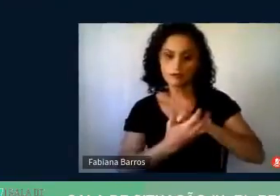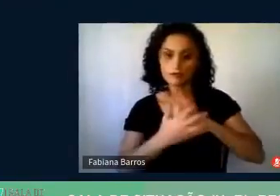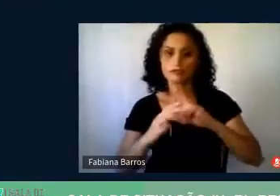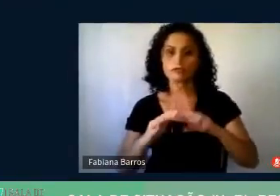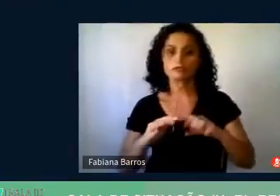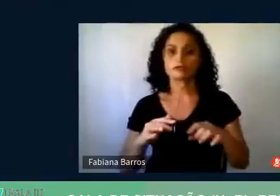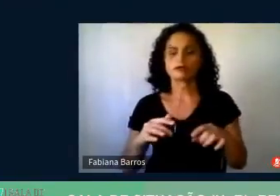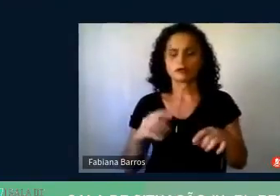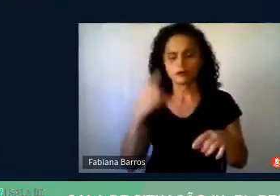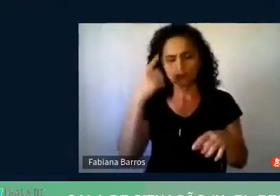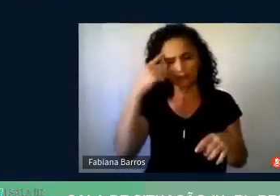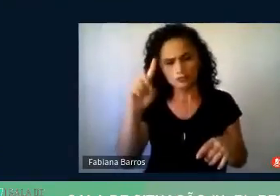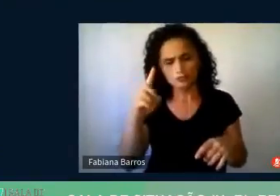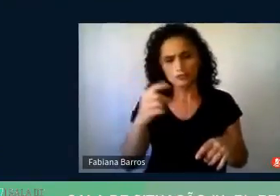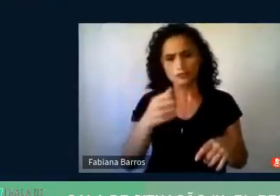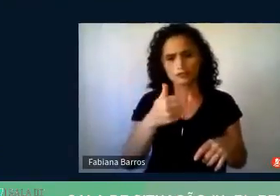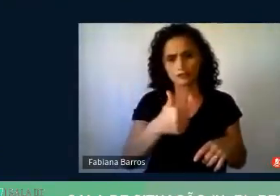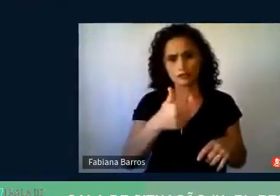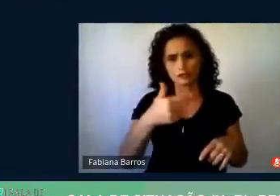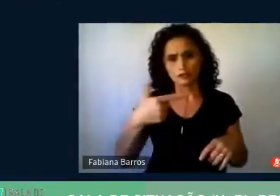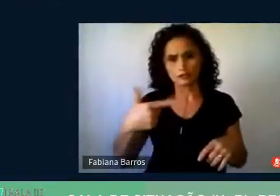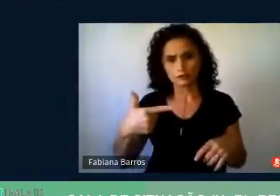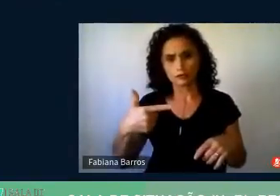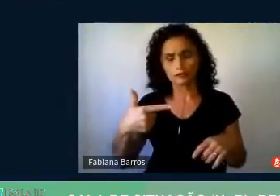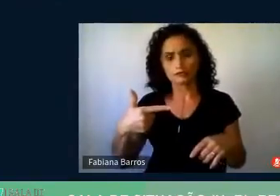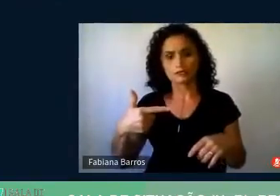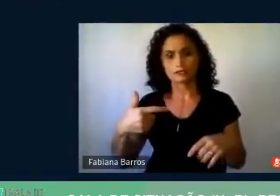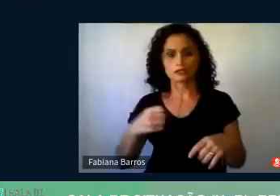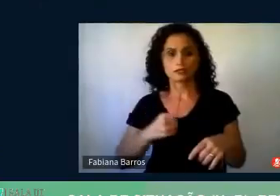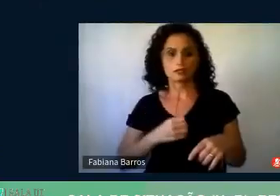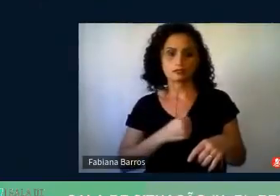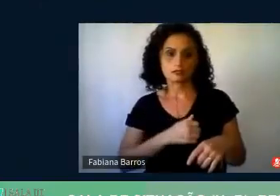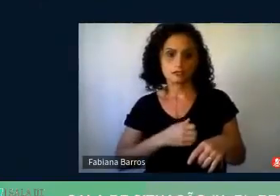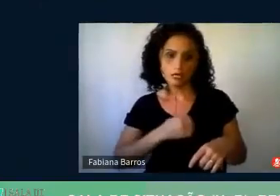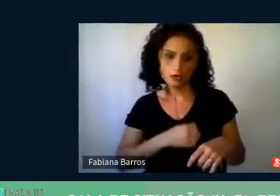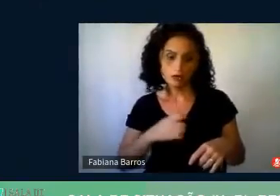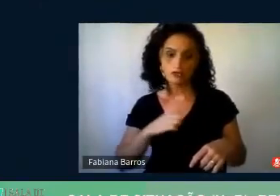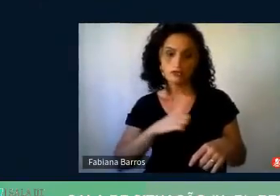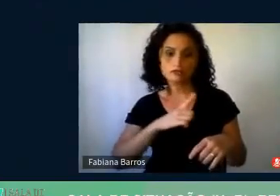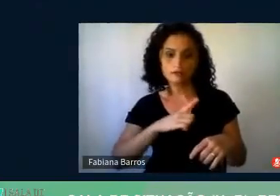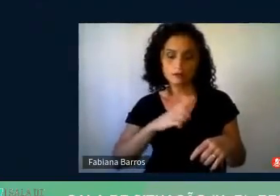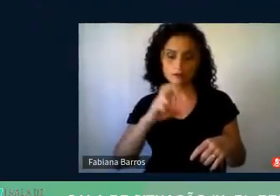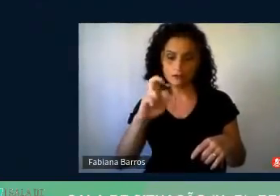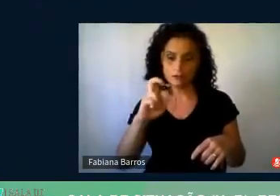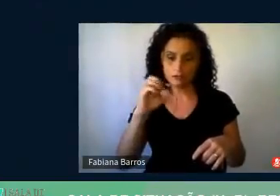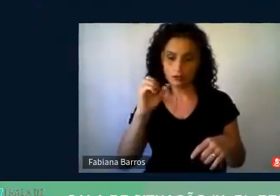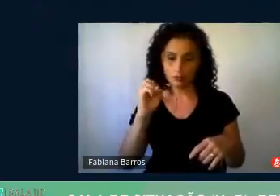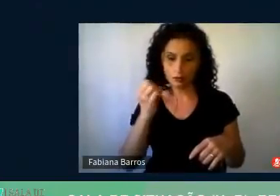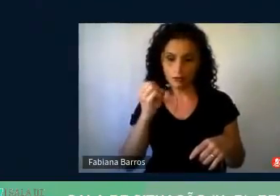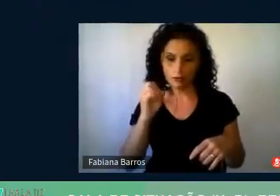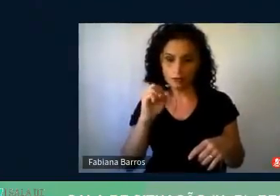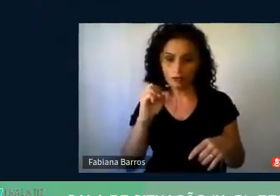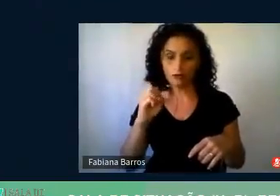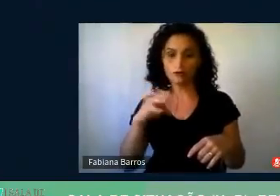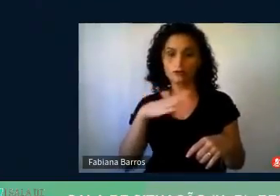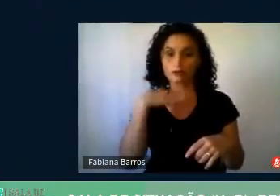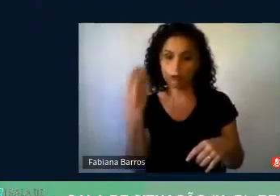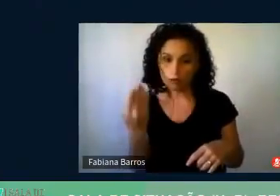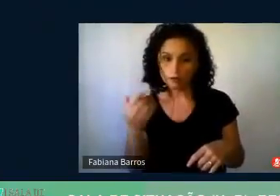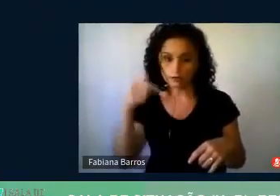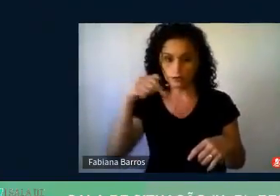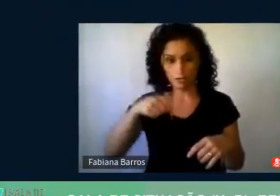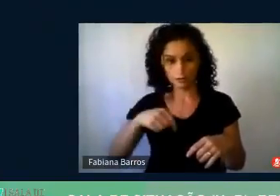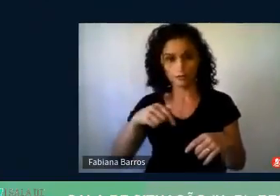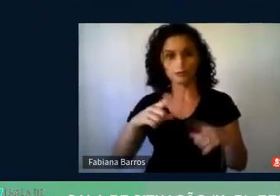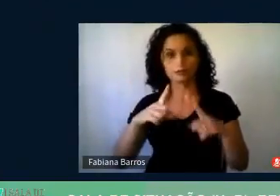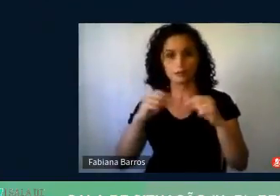teve 55 mortes por Covid em Brasília. Então, se Brasília está tendo essa dificuldade, imagina municípios menores que têm